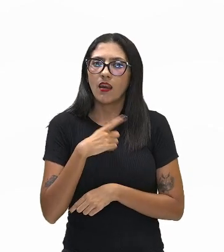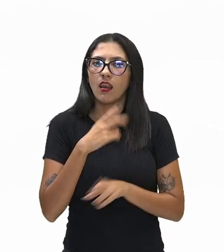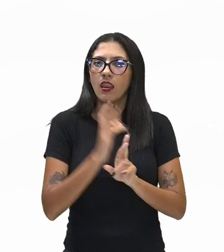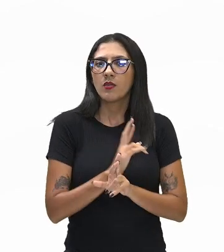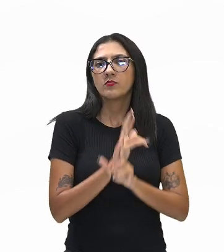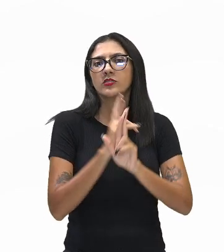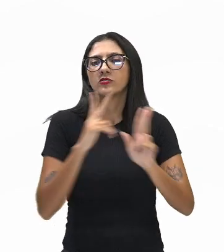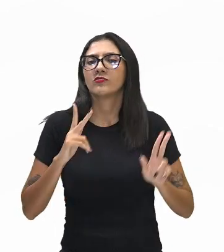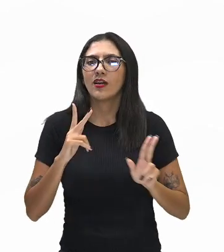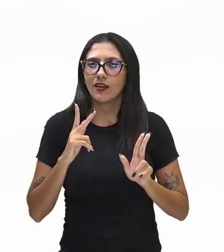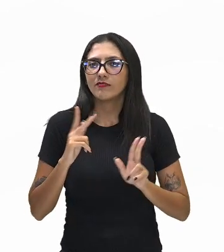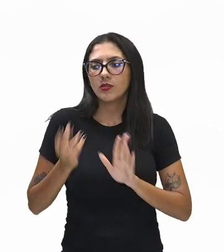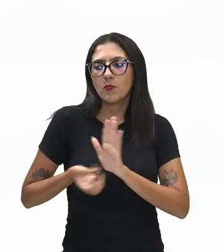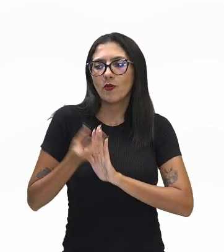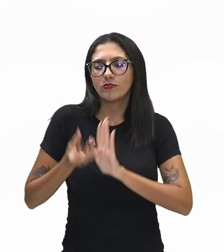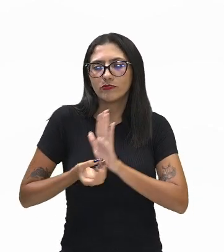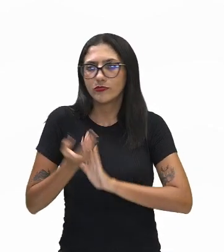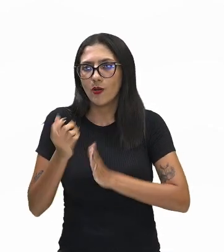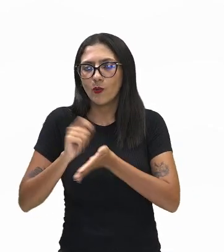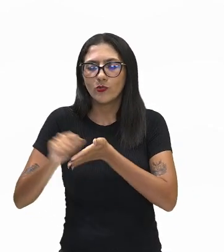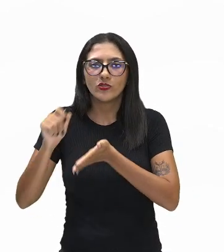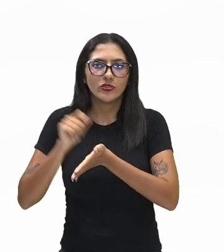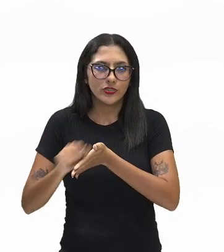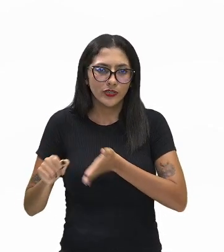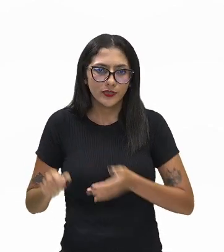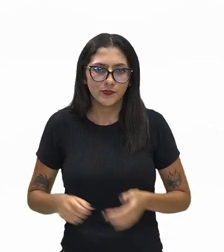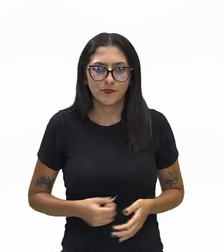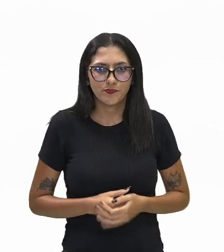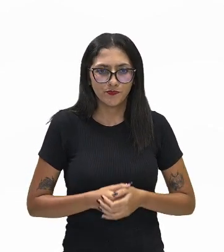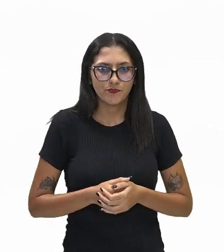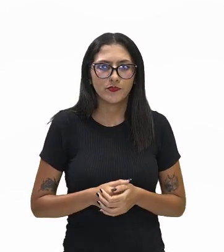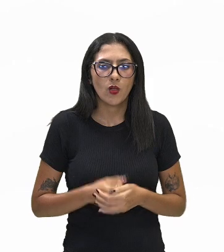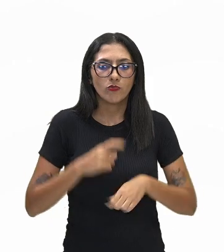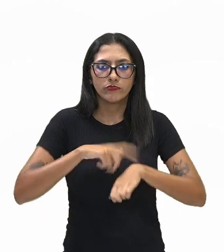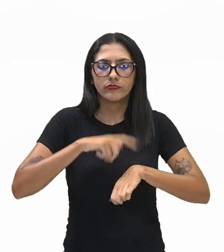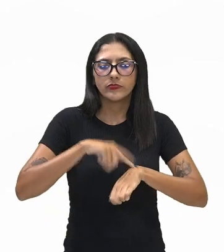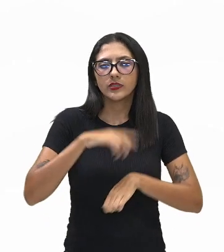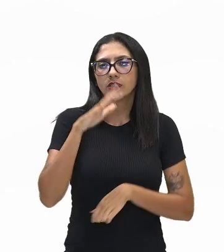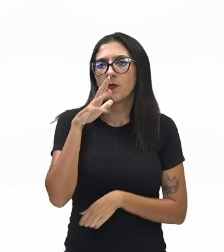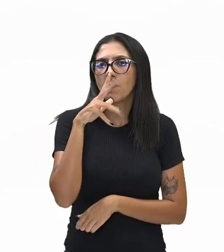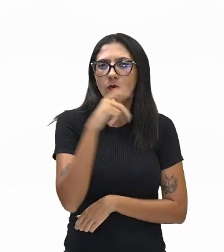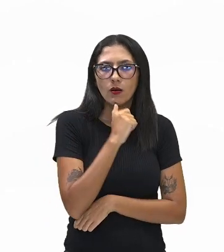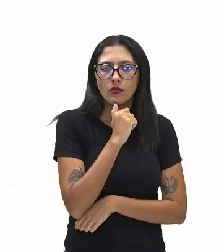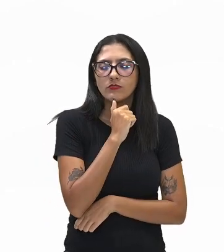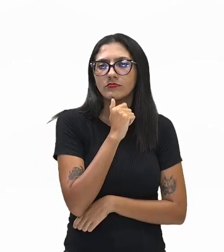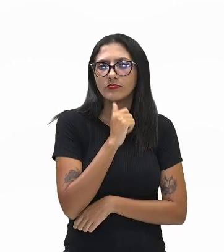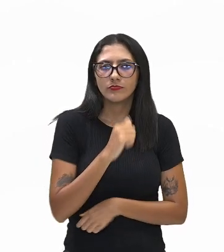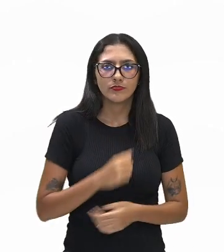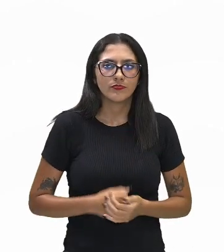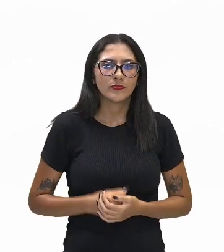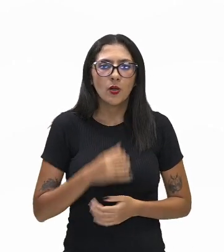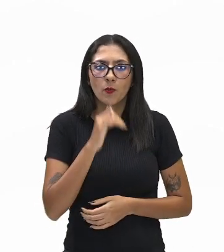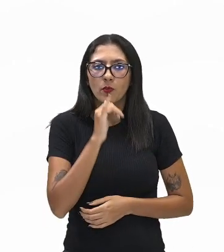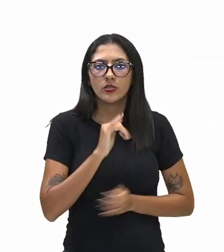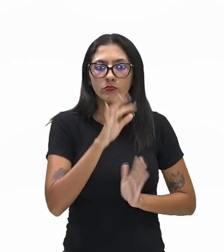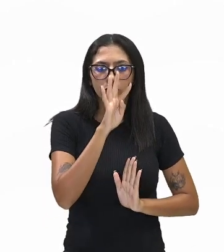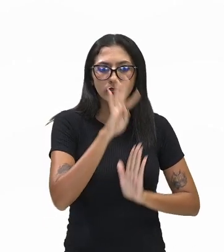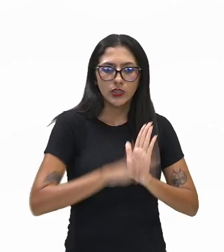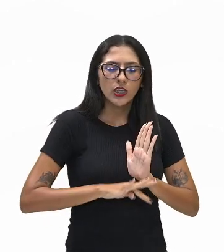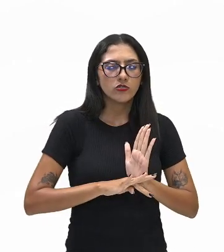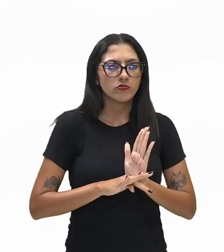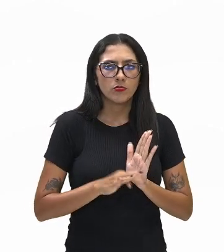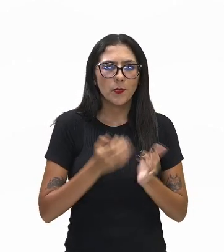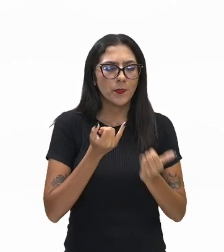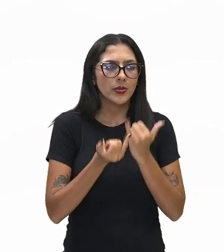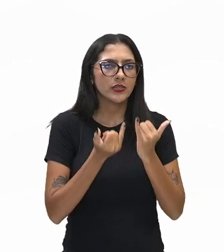relação às produções escritas. O tempo da realização do texto é o mesmo em sua recepção. Eu